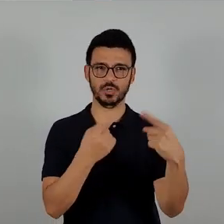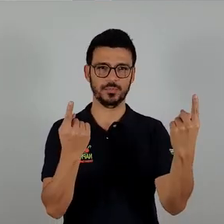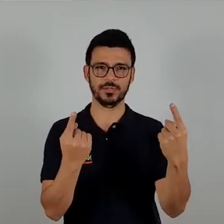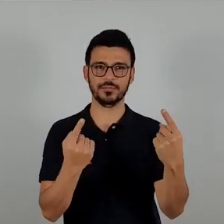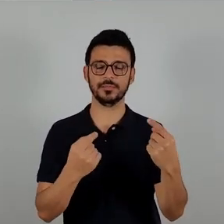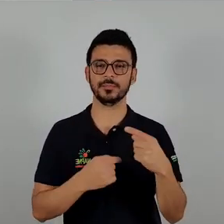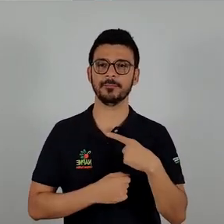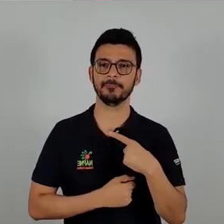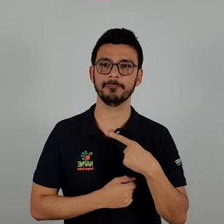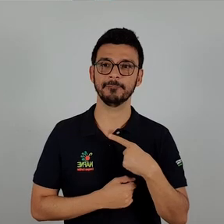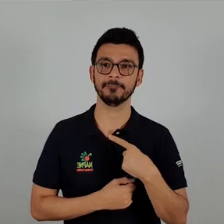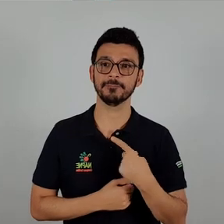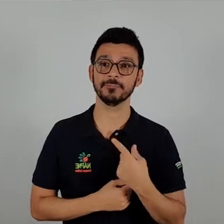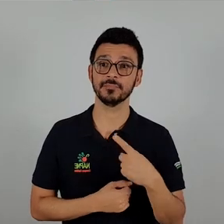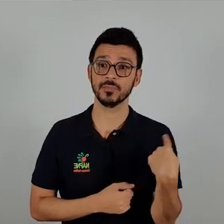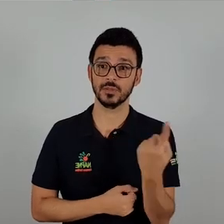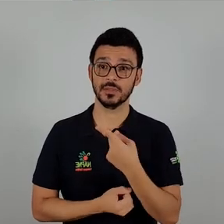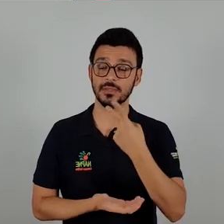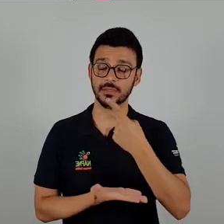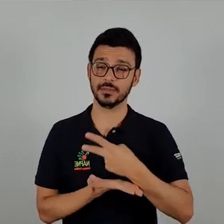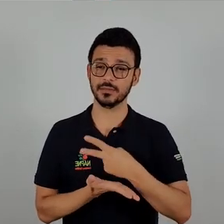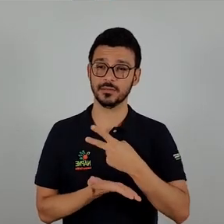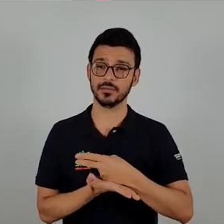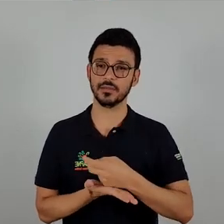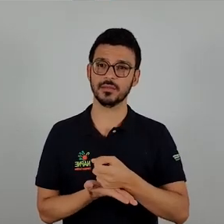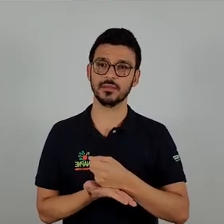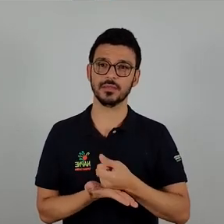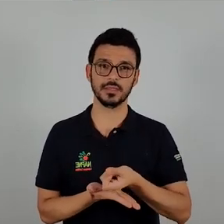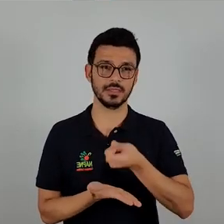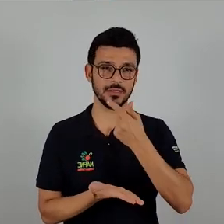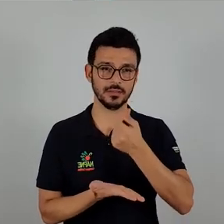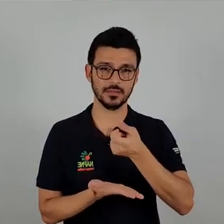diluindo um pouquinho de água também, é bem tranquilo, tá?